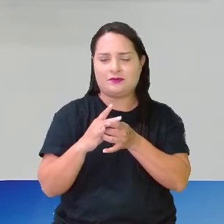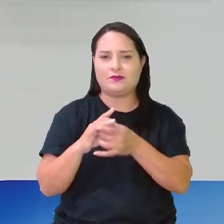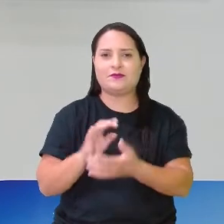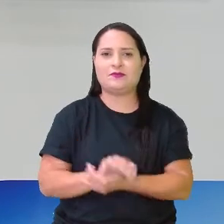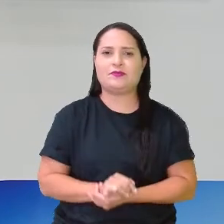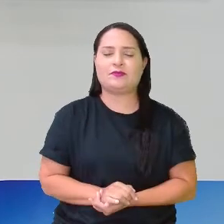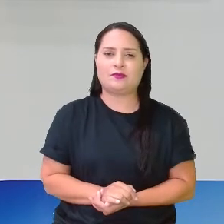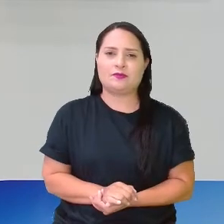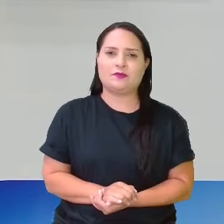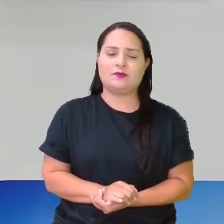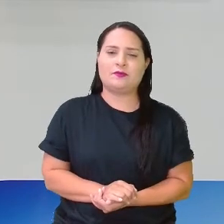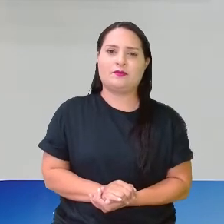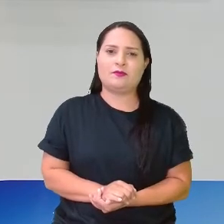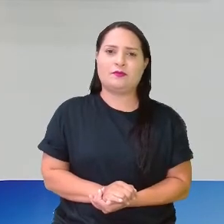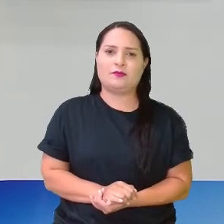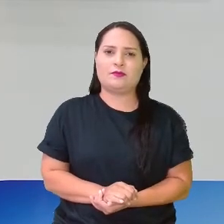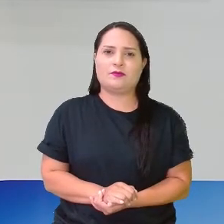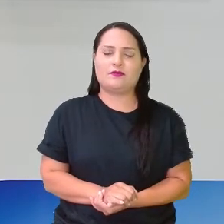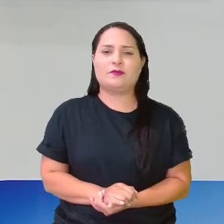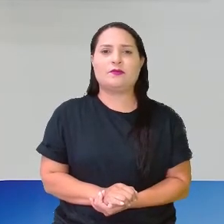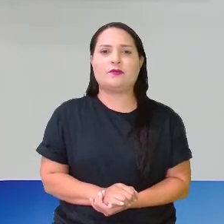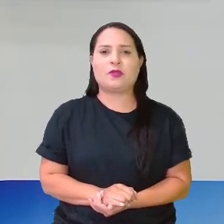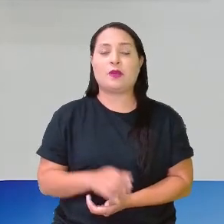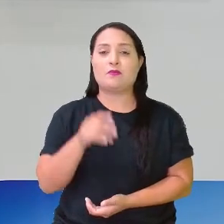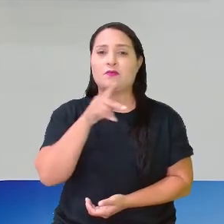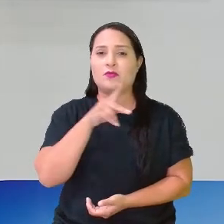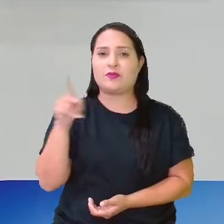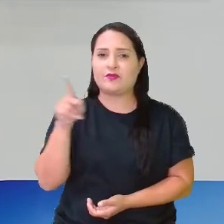Revoredo, né? Então, Anderson Henri, aí que é